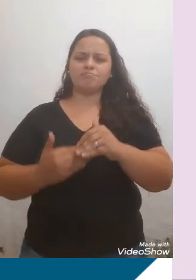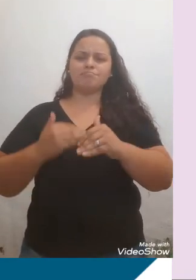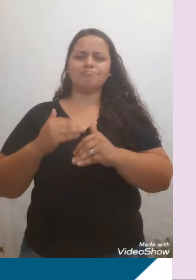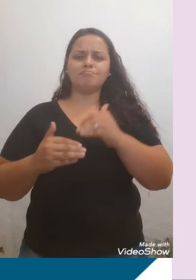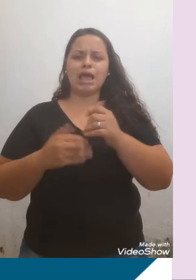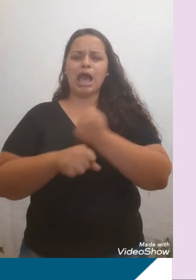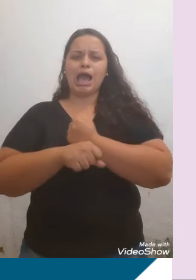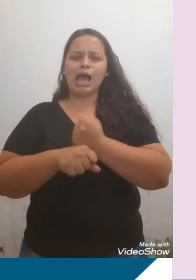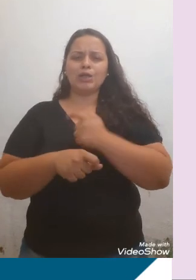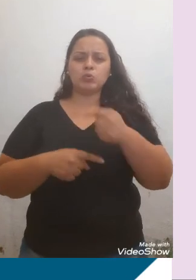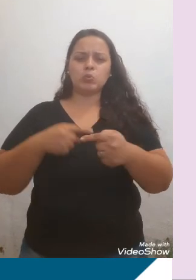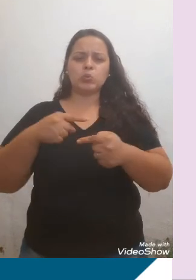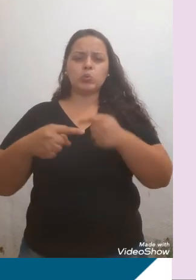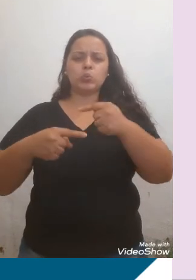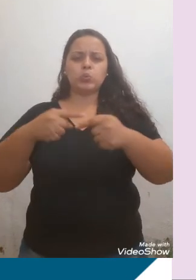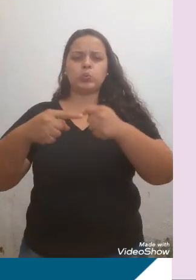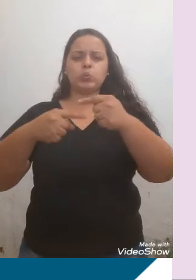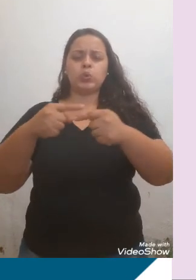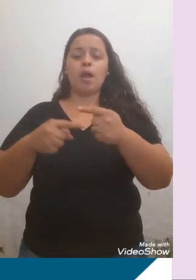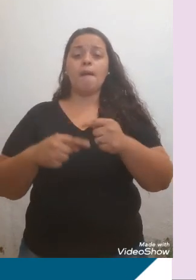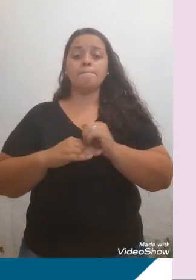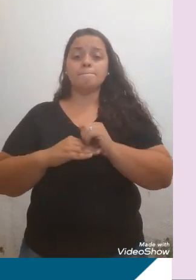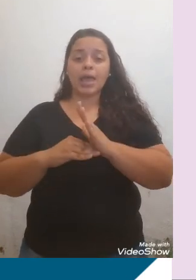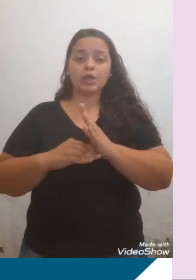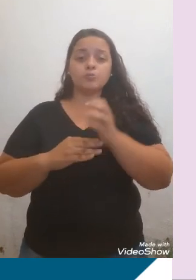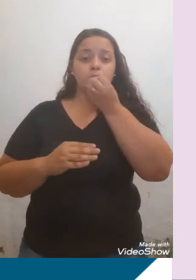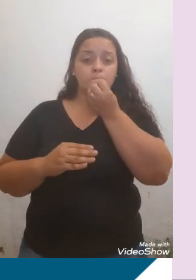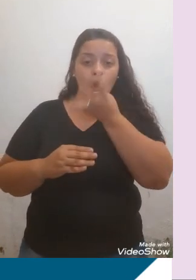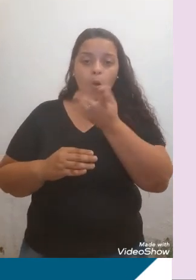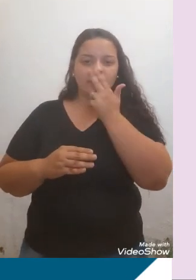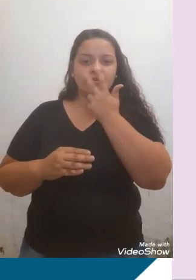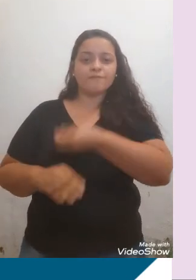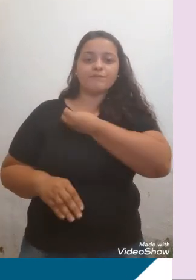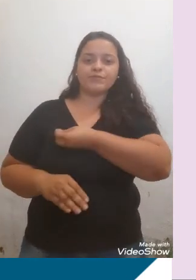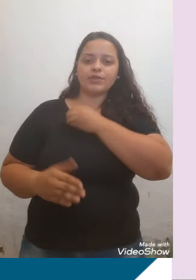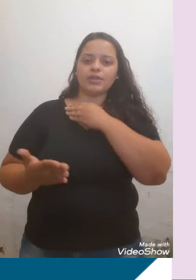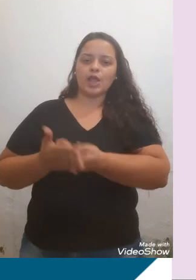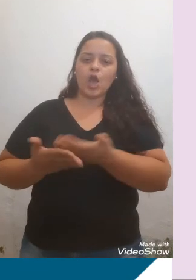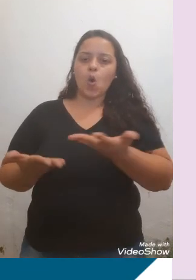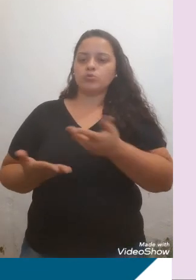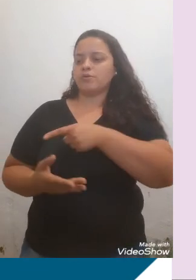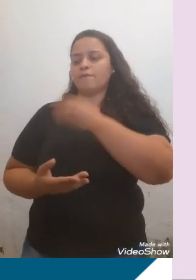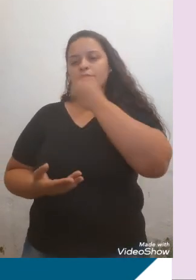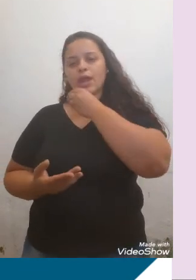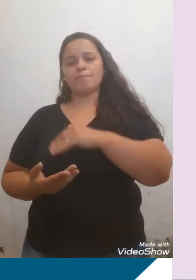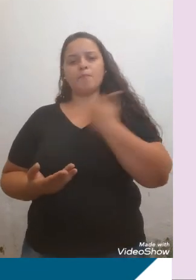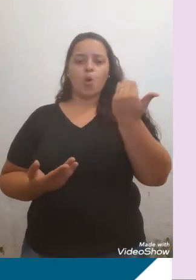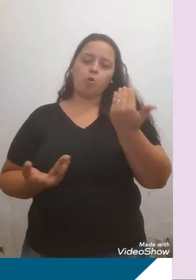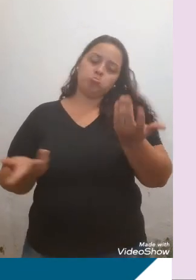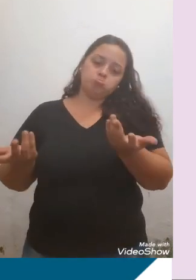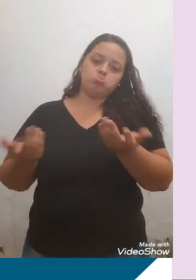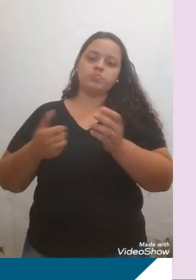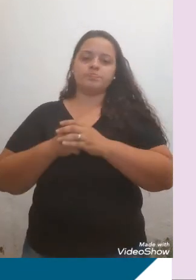processo evolutivo, onde as mais aptas sobreviveram em detrimento das mais fracas,